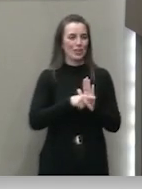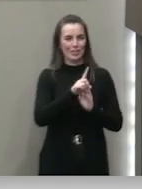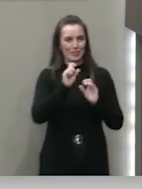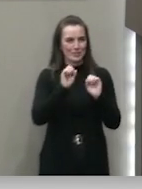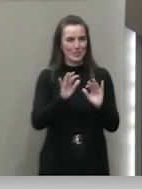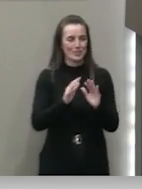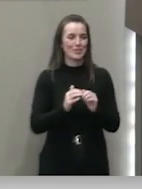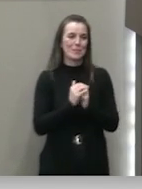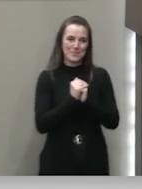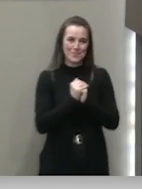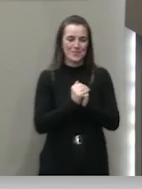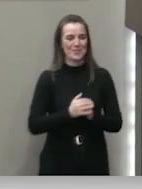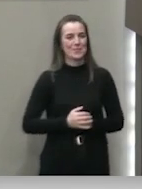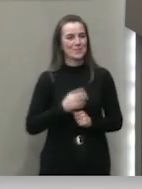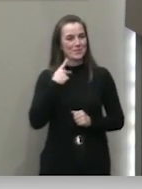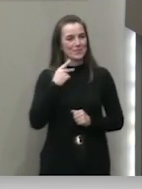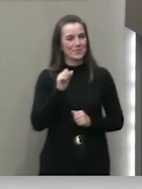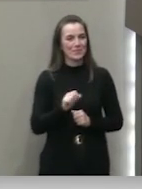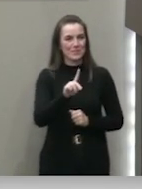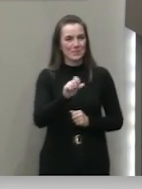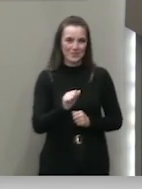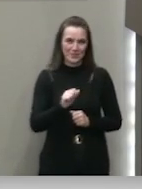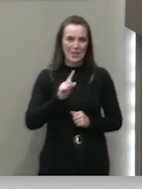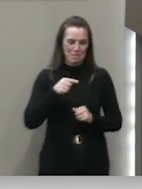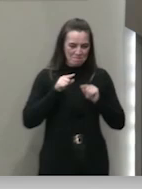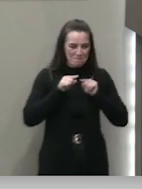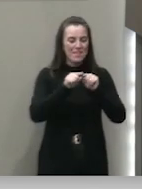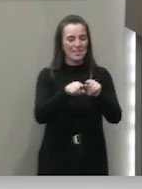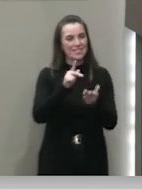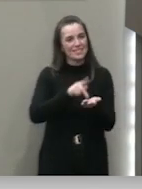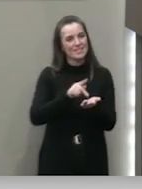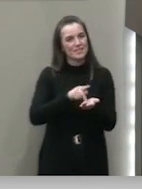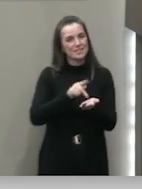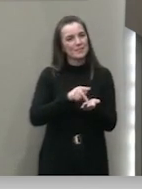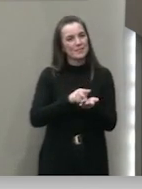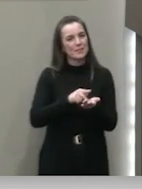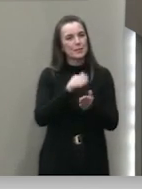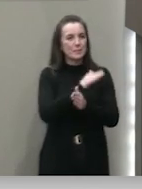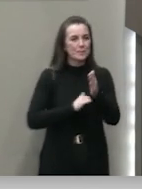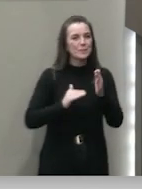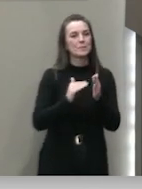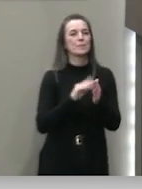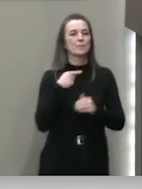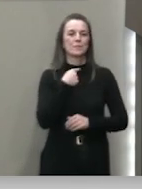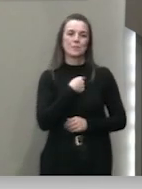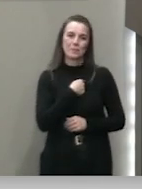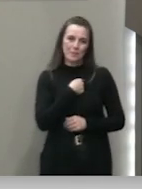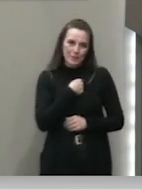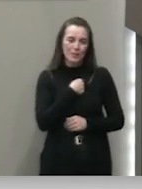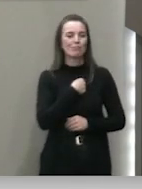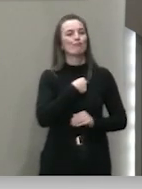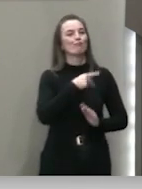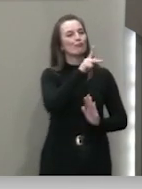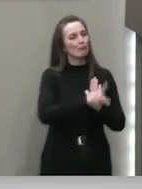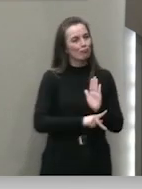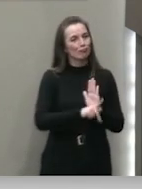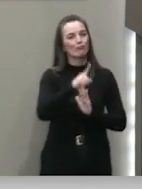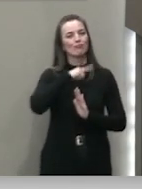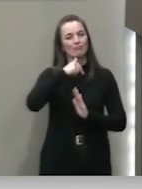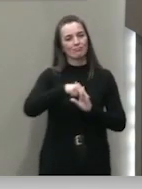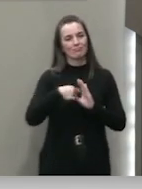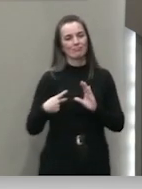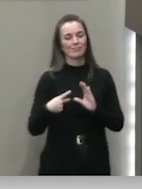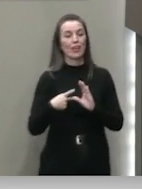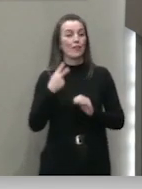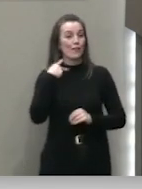Amém. Muito obrigado, vereadora Ada. De fato, a senhora é uma parceira aí em tudo que a gente vem apresentando nesta casa. O vereador Edson também